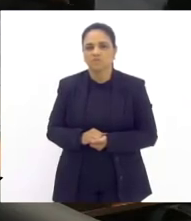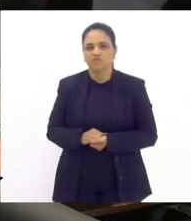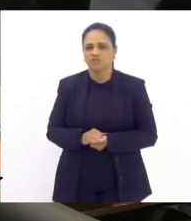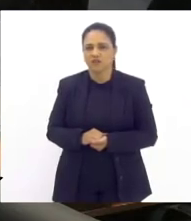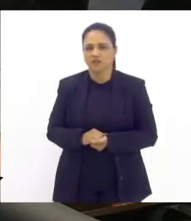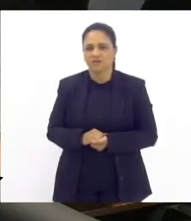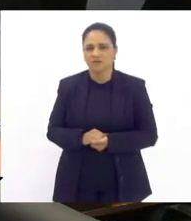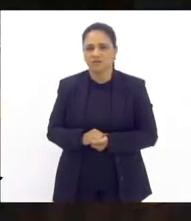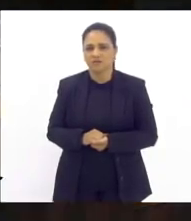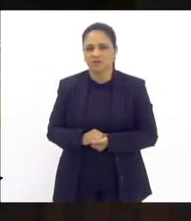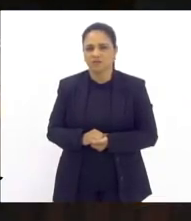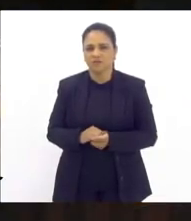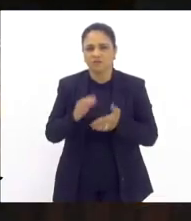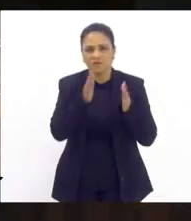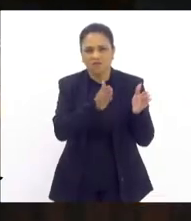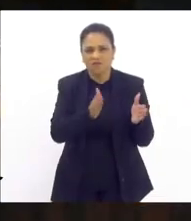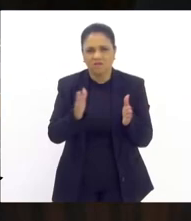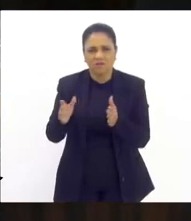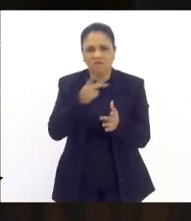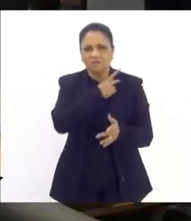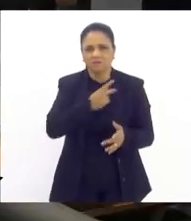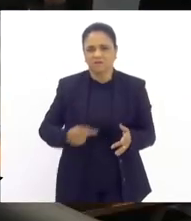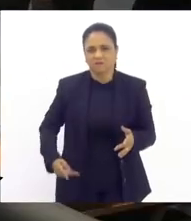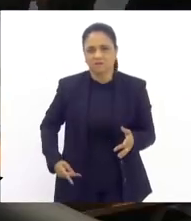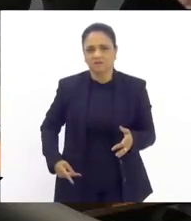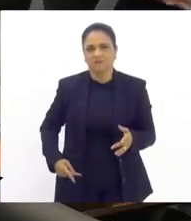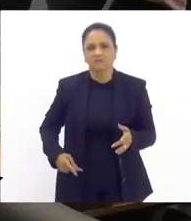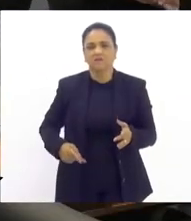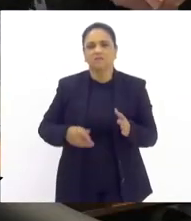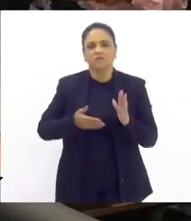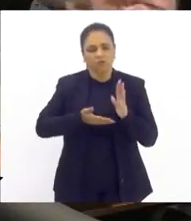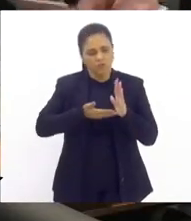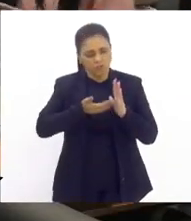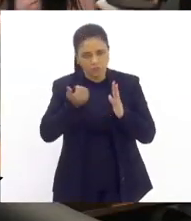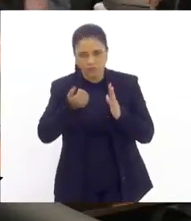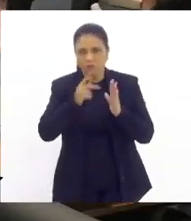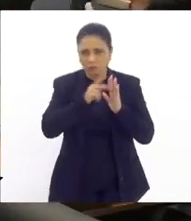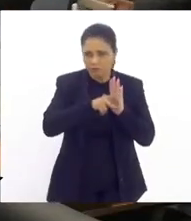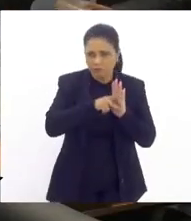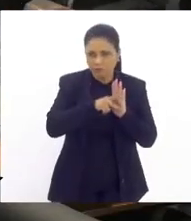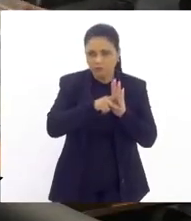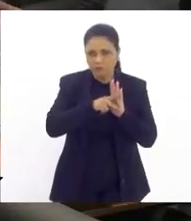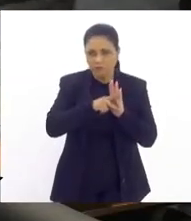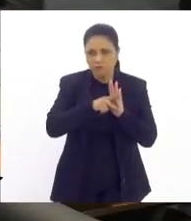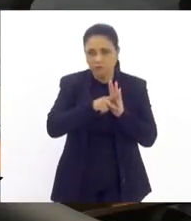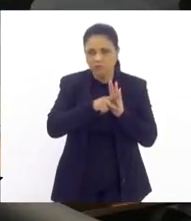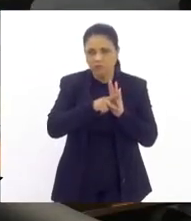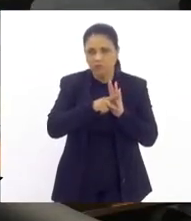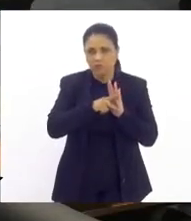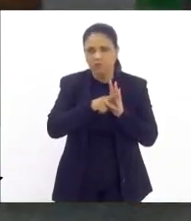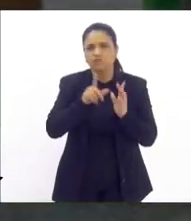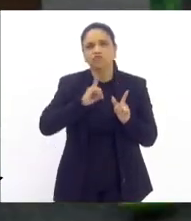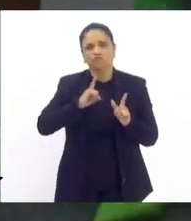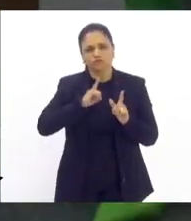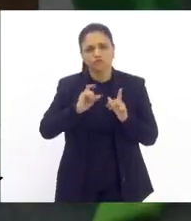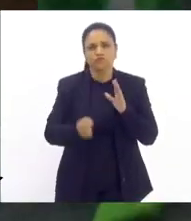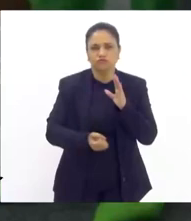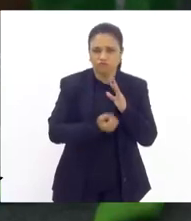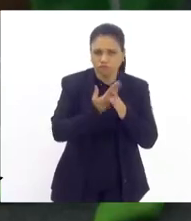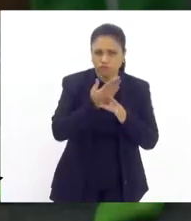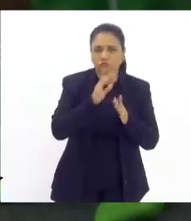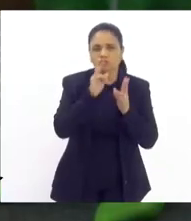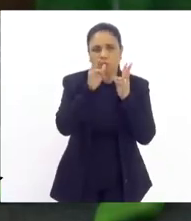pela ordem de Deputado não sei que foi retirado o projeto porque existia um projeto similar